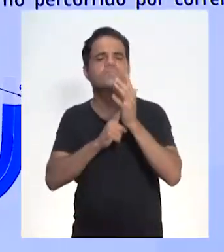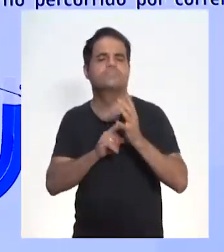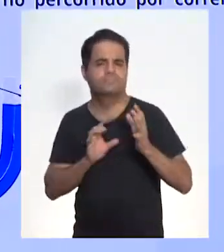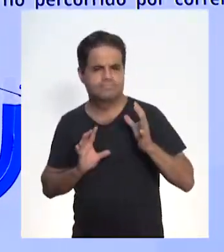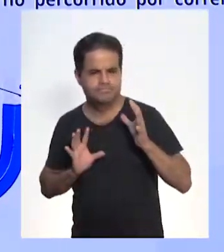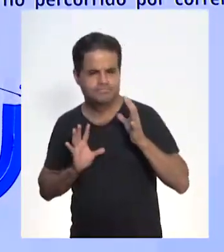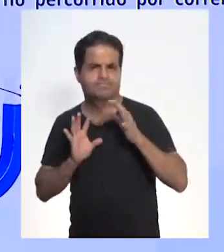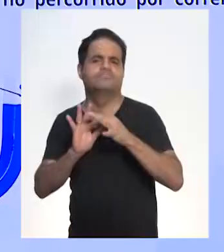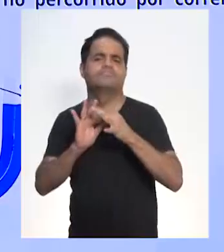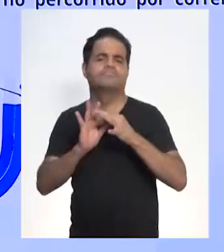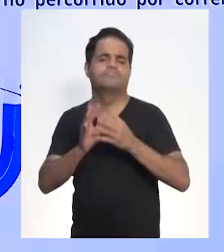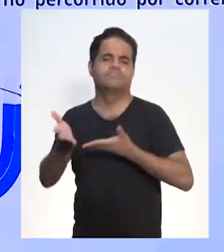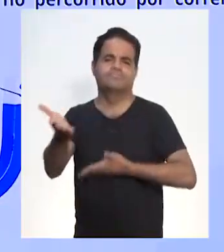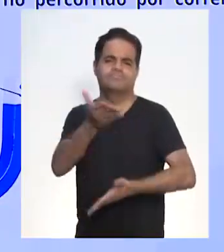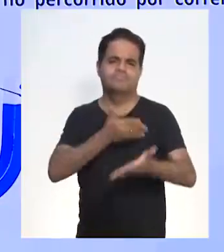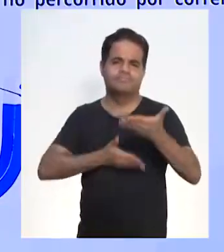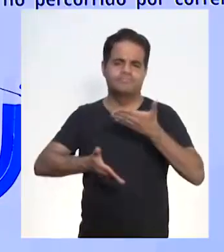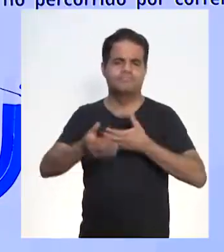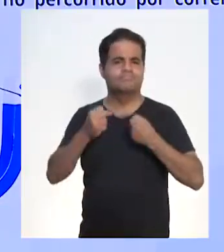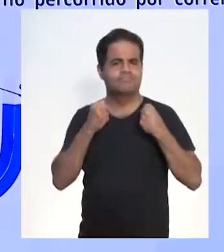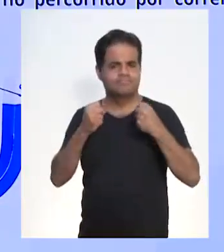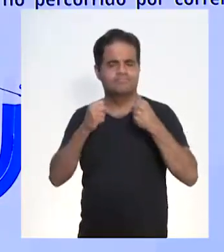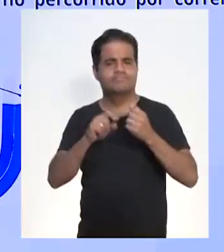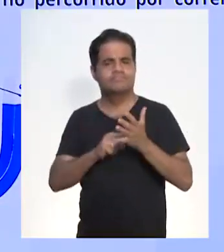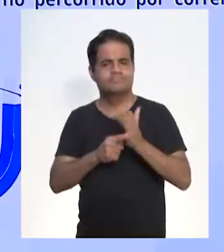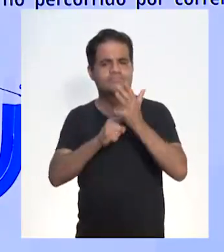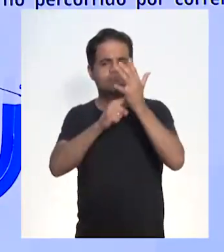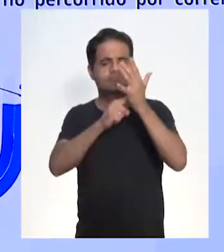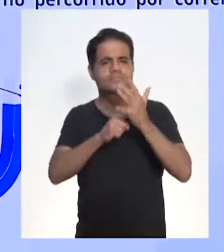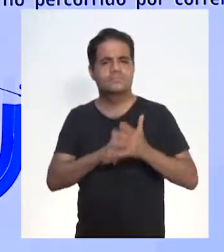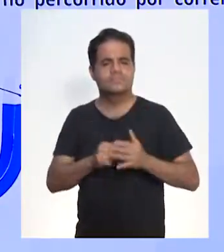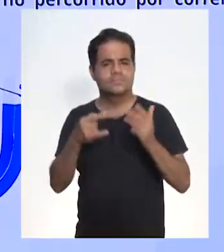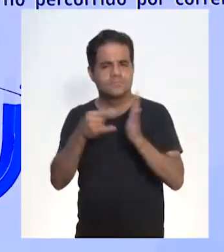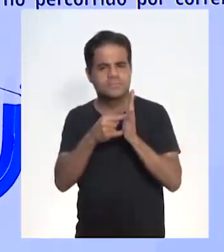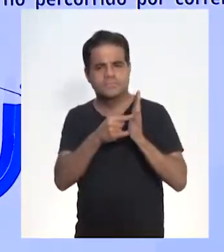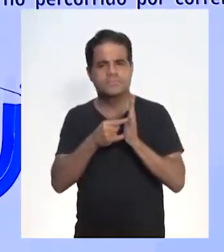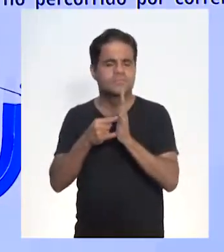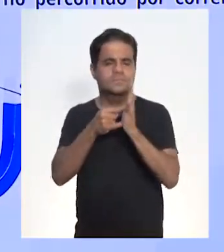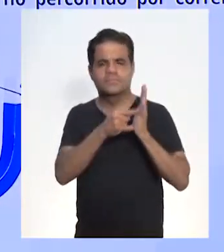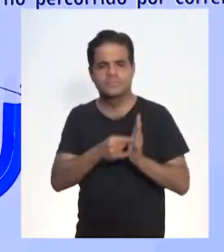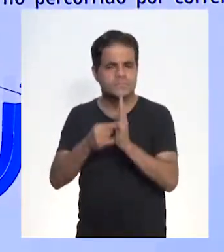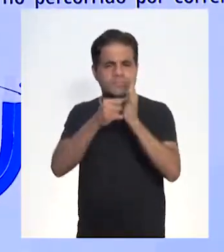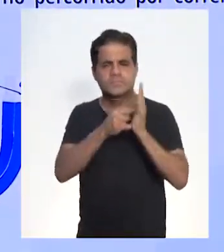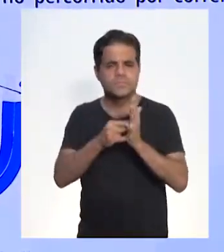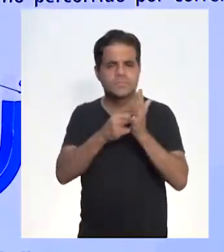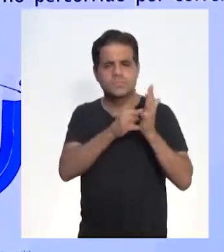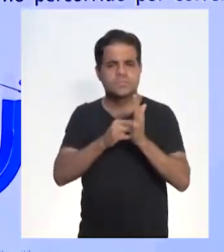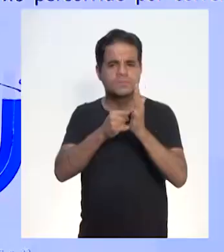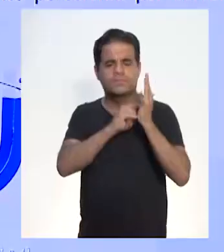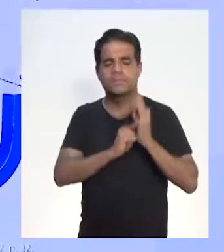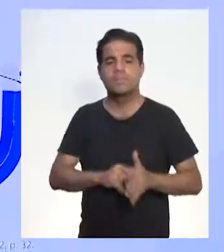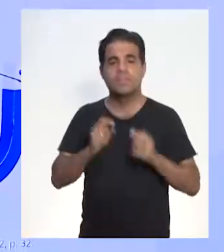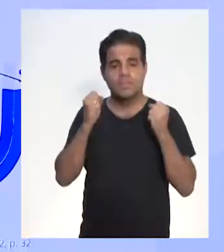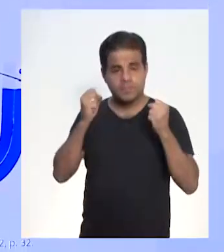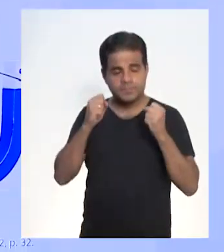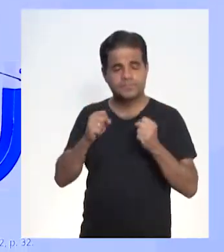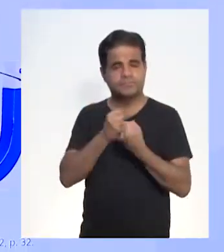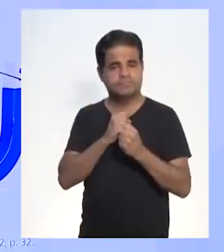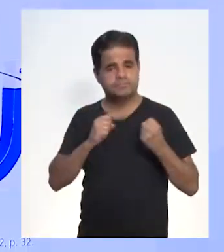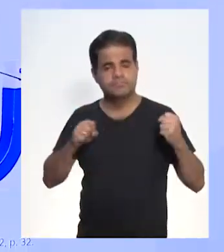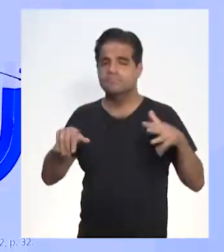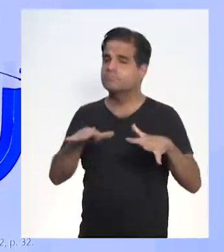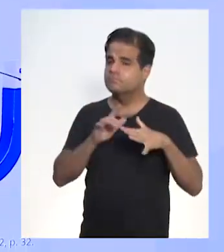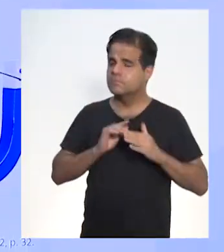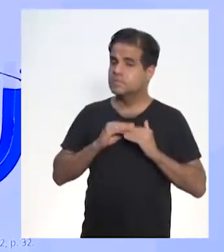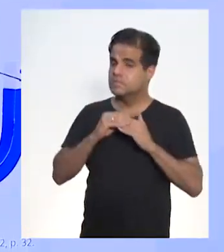aí relacionados a uma força, né? A força de origem magnética. Bom, essa força de origem magnética, se é uma força, é uma grandeza vetorial,